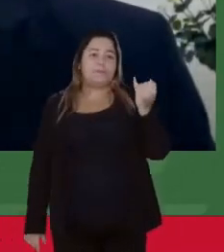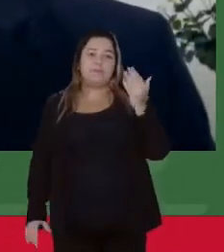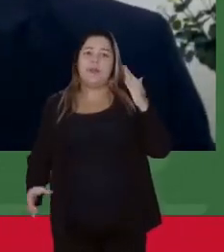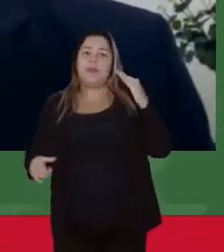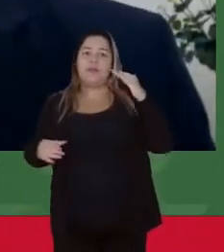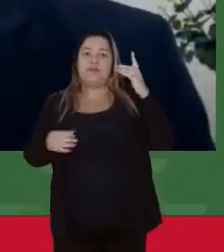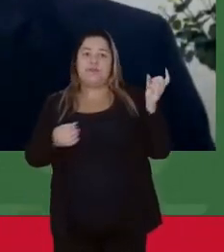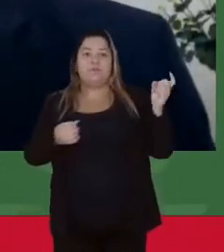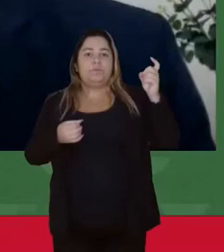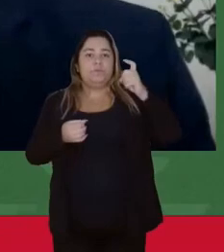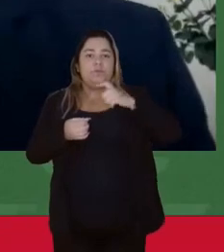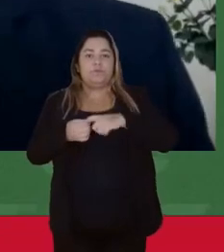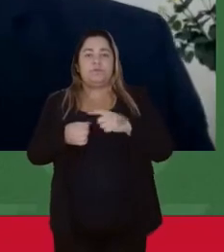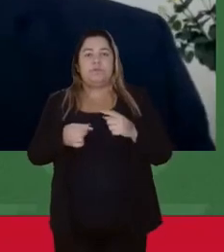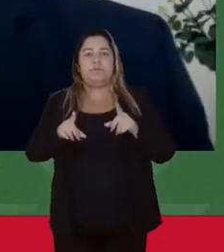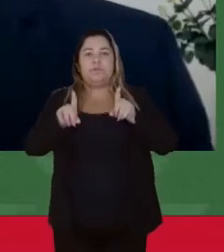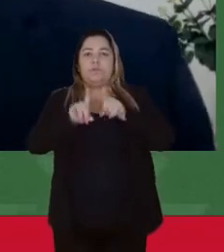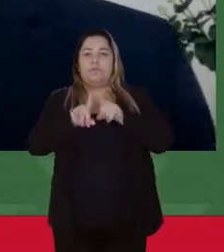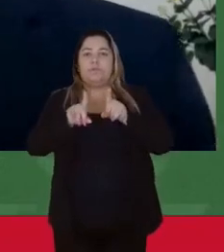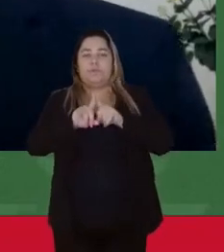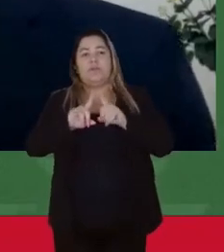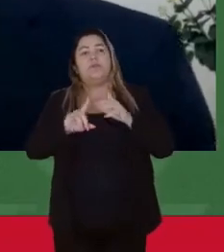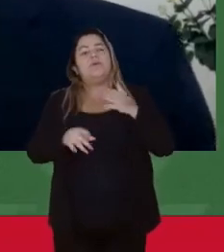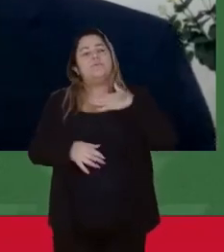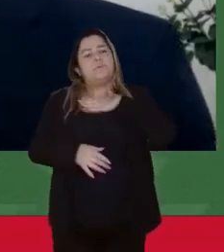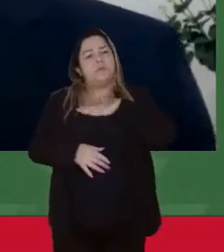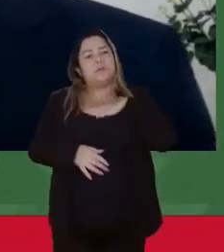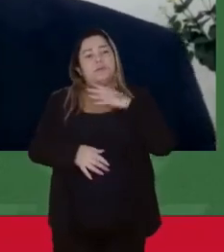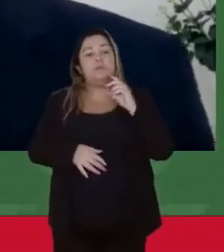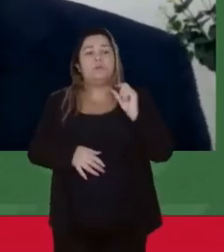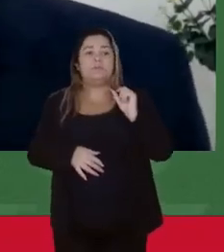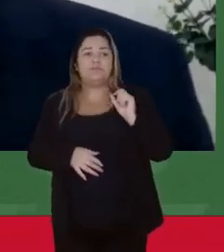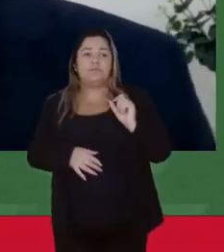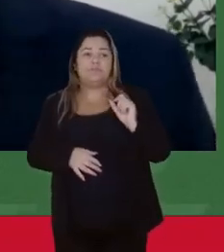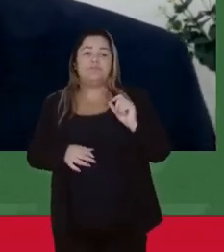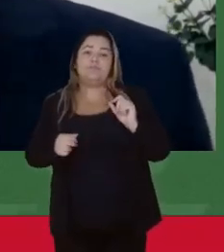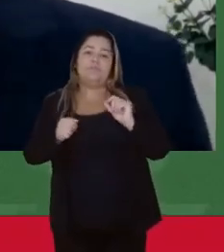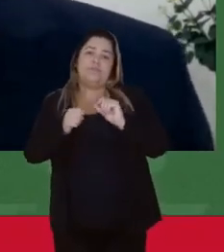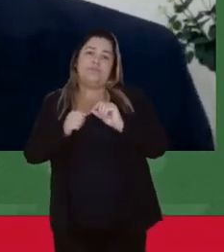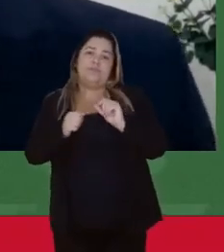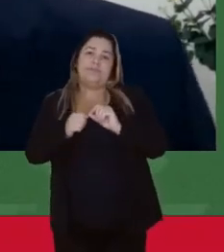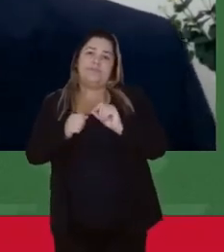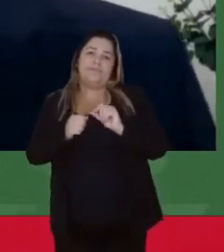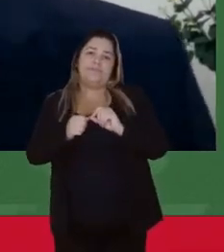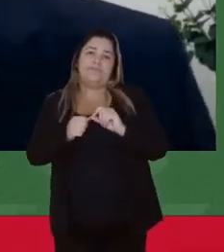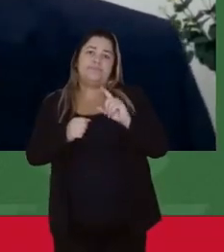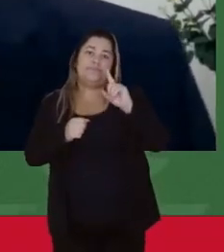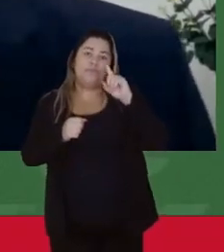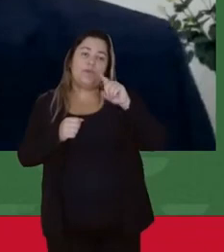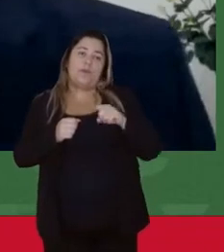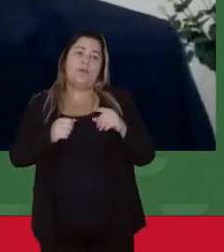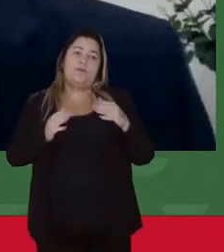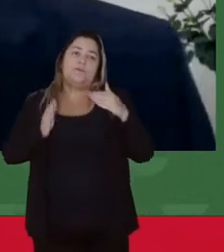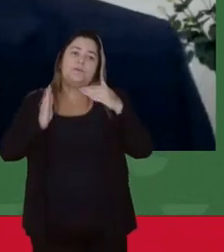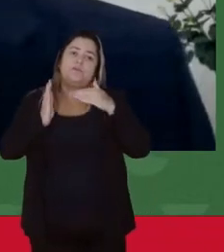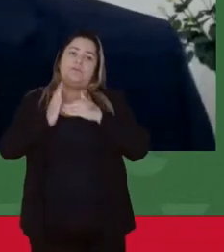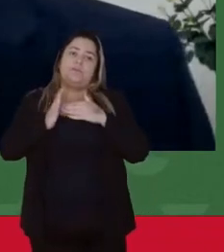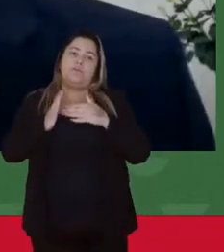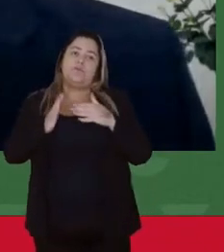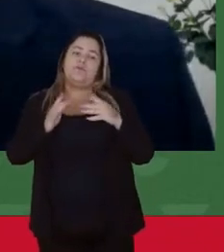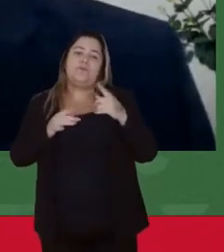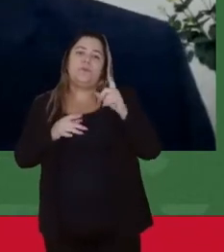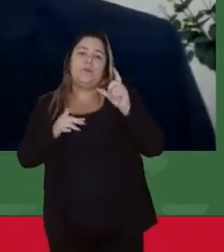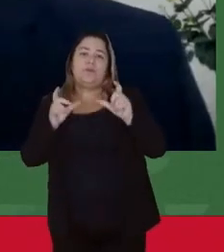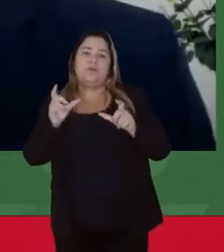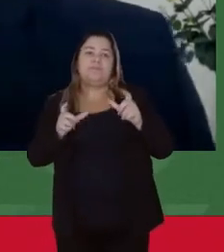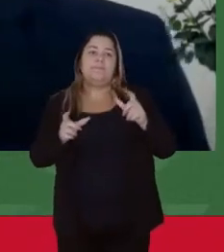retomada do desenvolvimento econômico brasileiro. Então, eu quero aqui, para a gente fazer, e talvez seja a última intervenção de cada